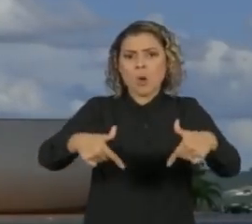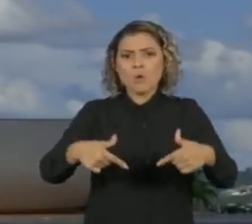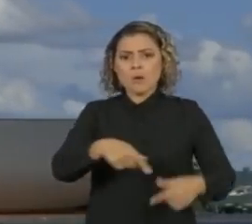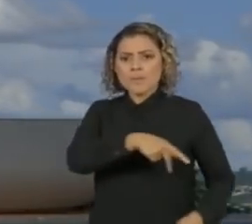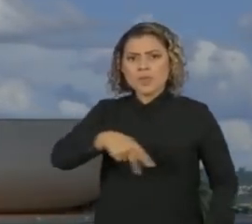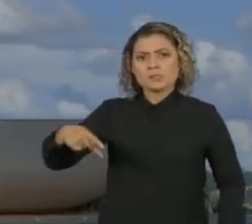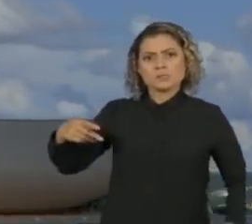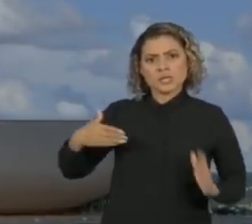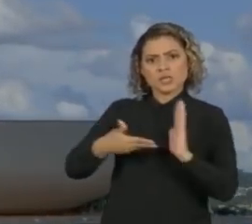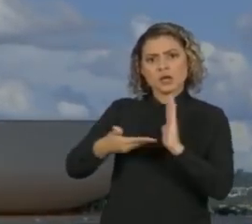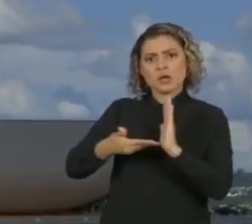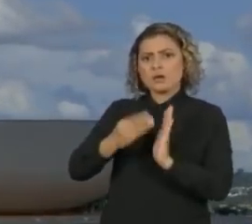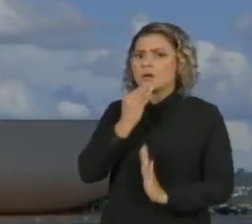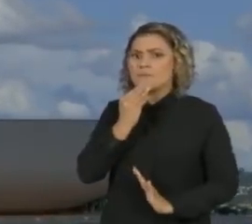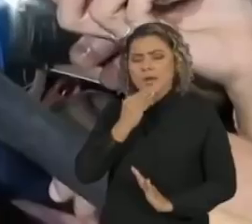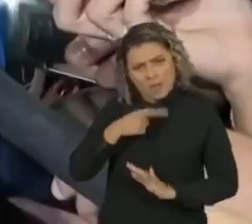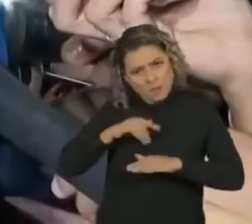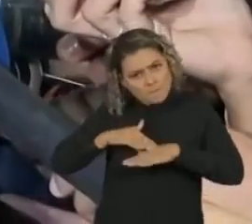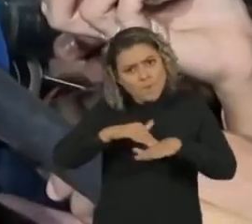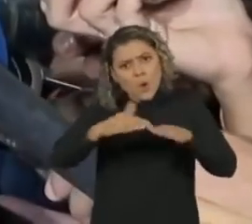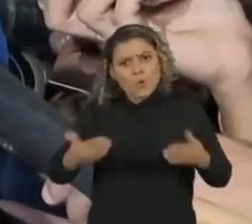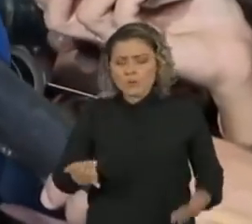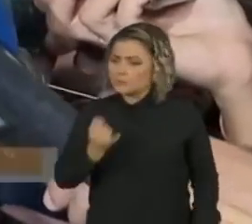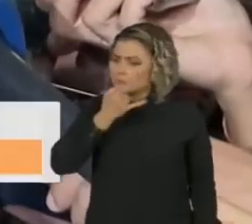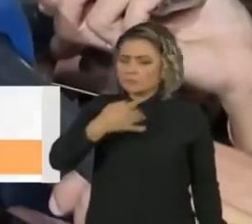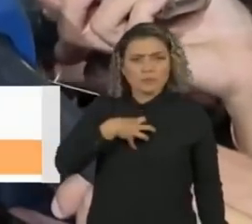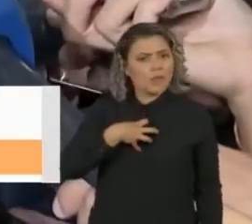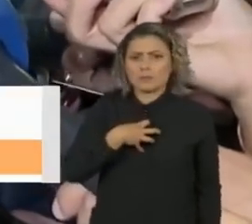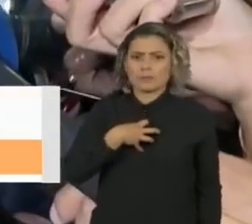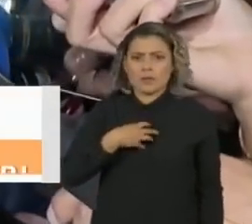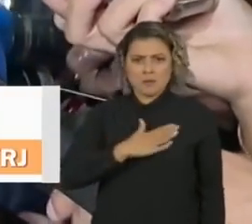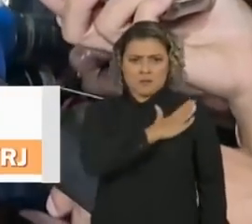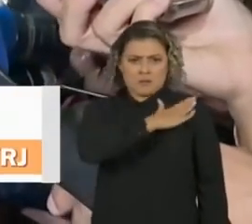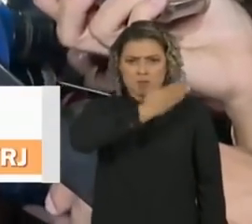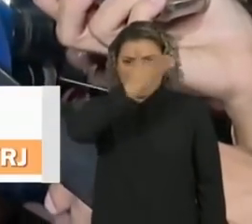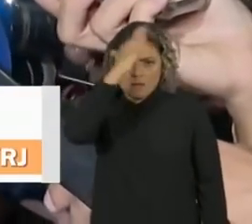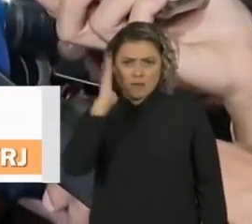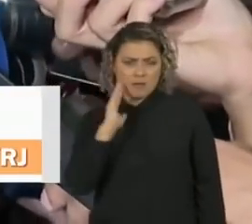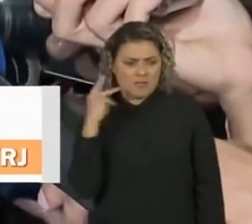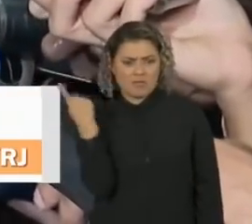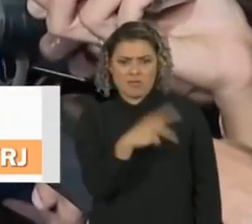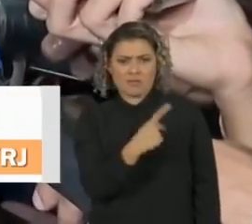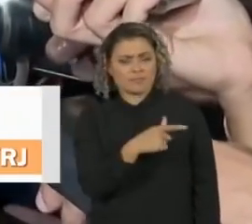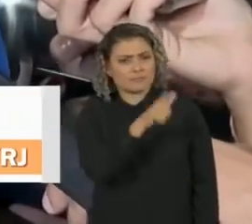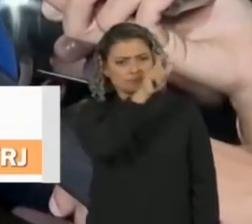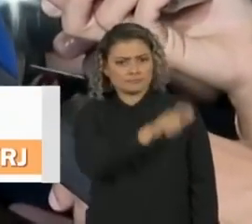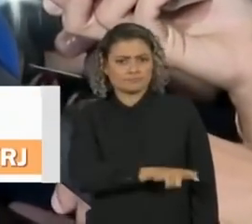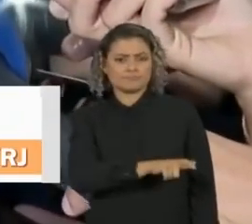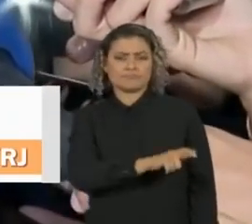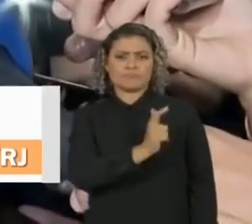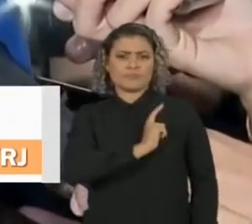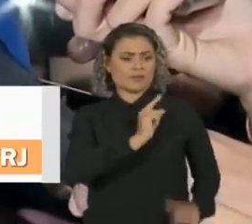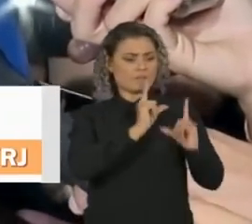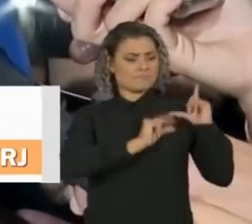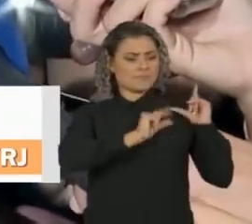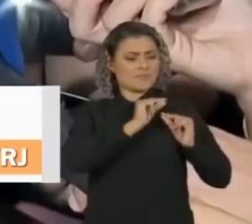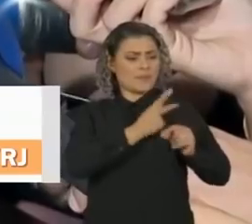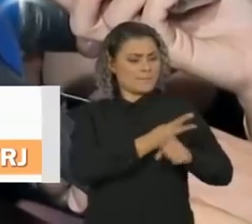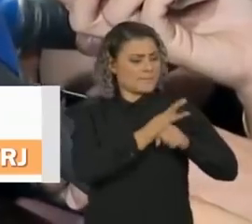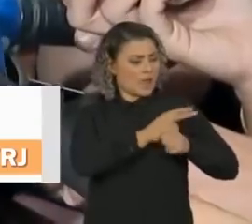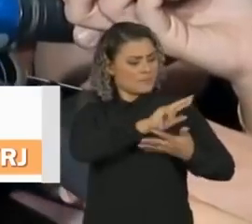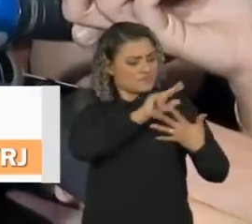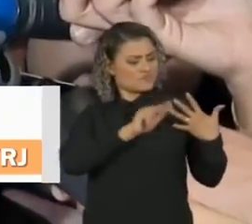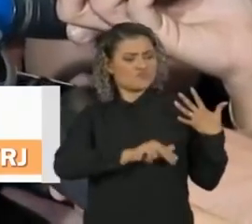presidente da Câmara, Rodrigo Maia. Uma pena que o ministro, com tantos títulos,